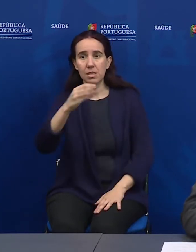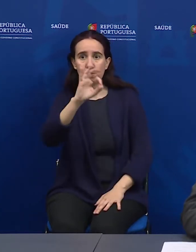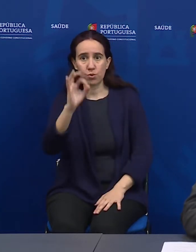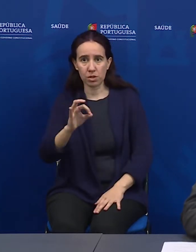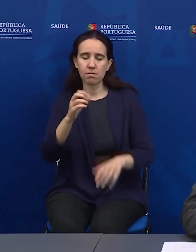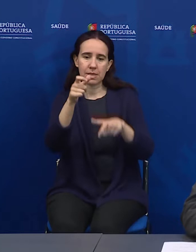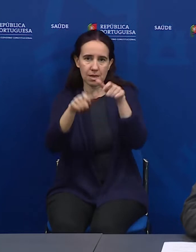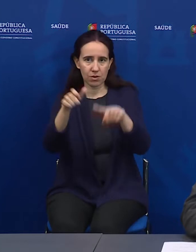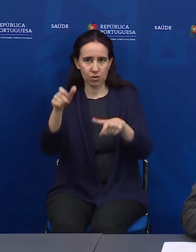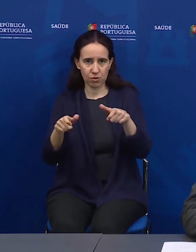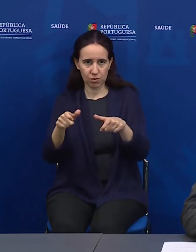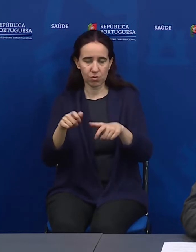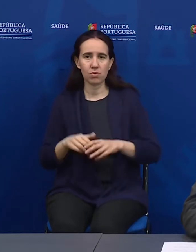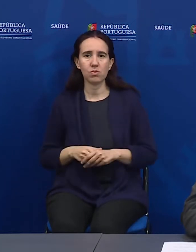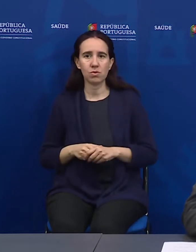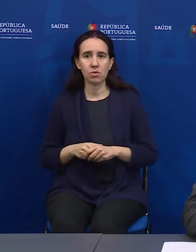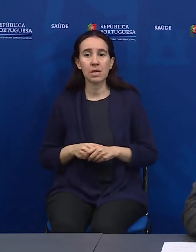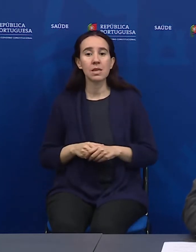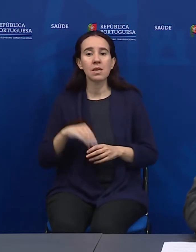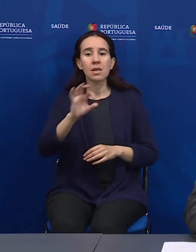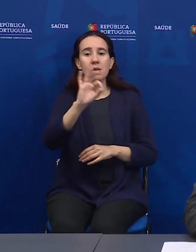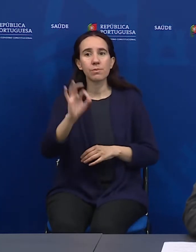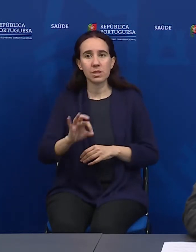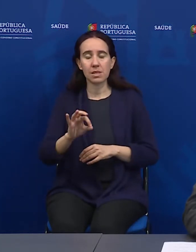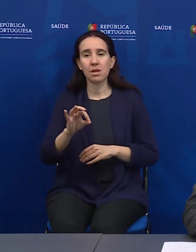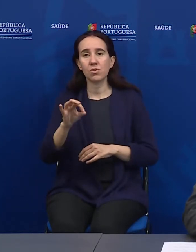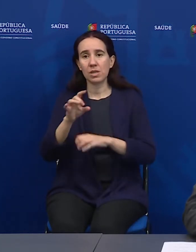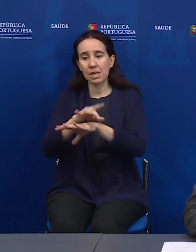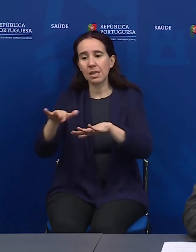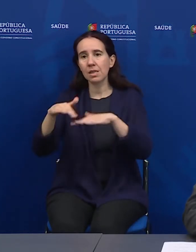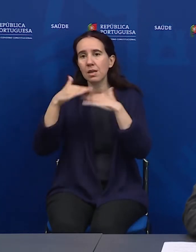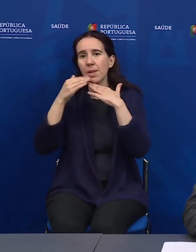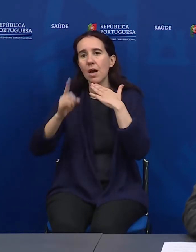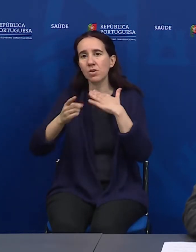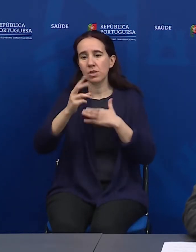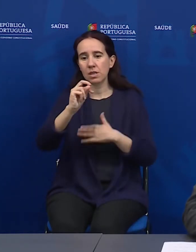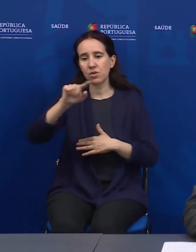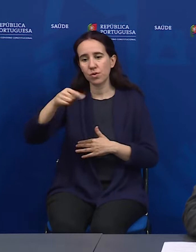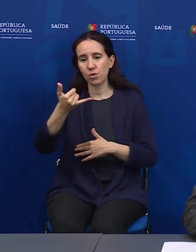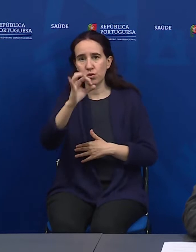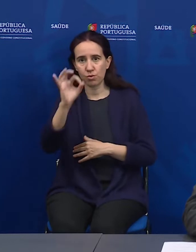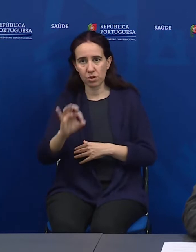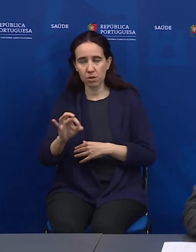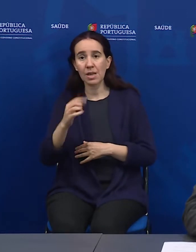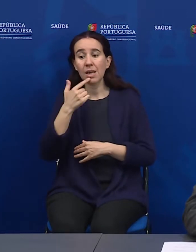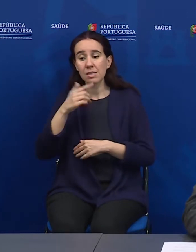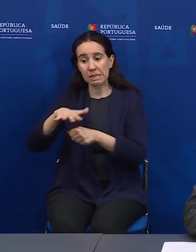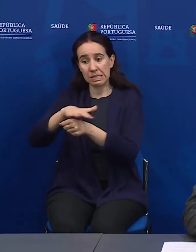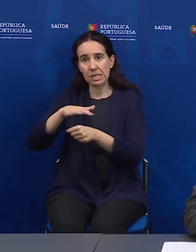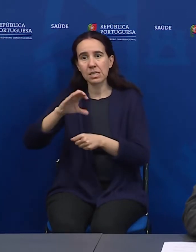84,7% dos casos. E a percentagem em internamento é de 3,2%. Sendo